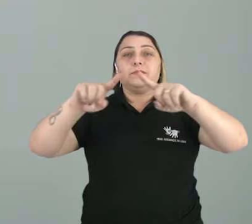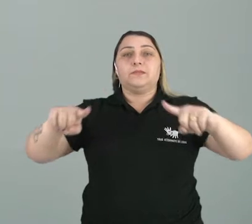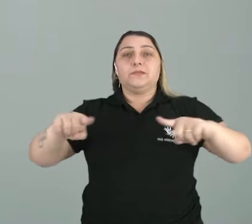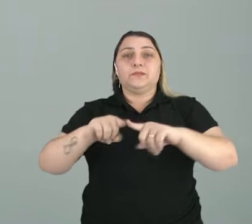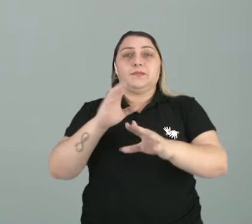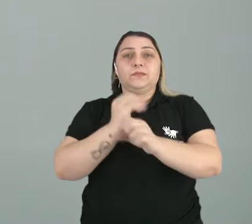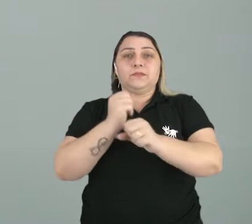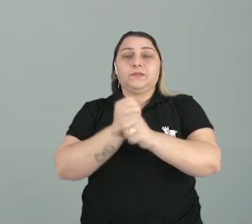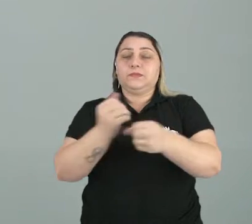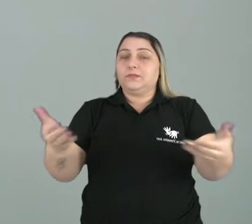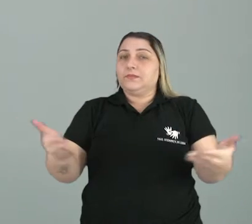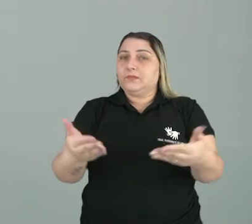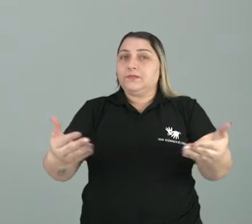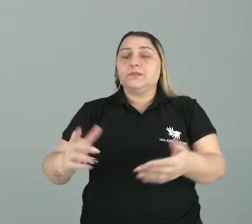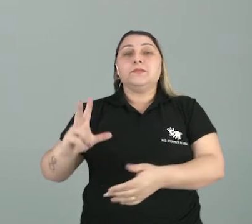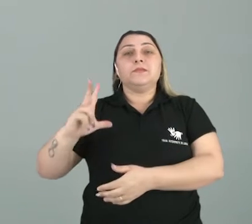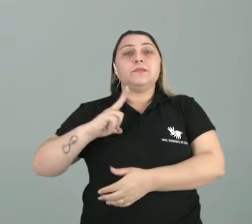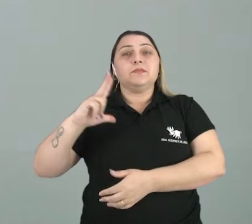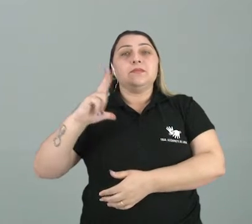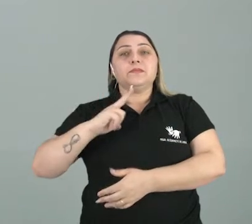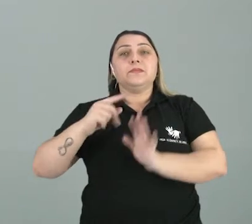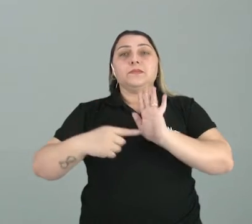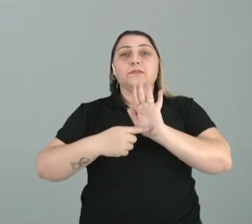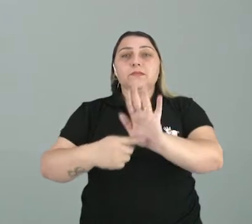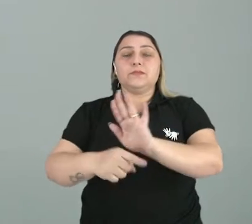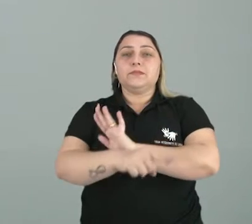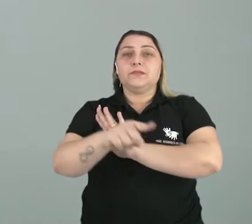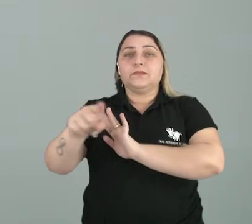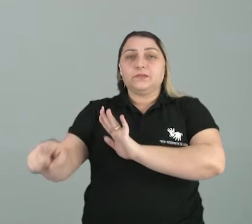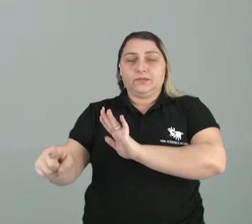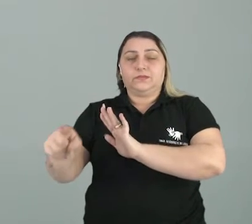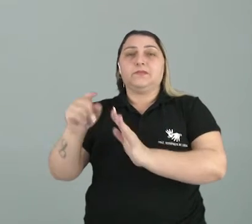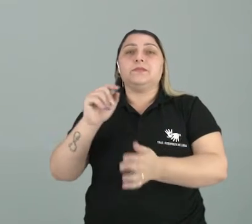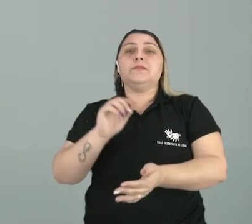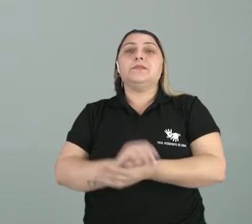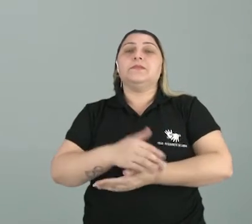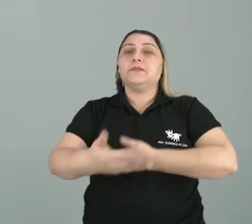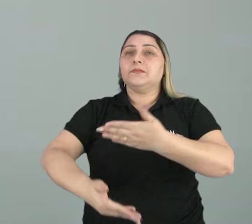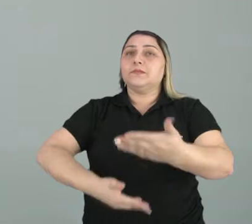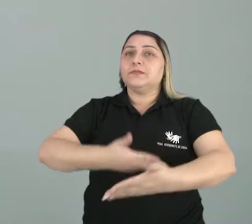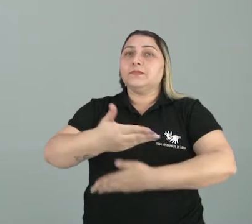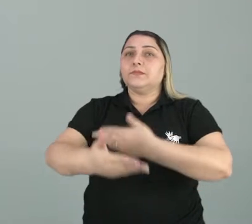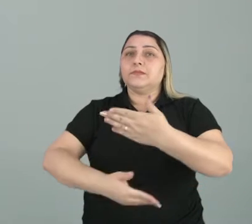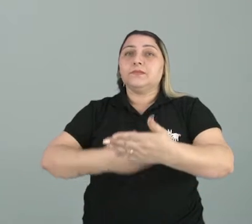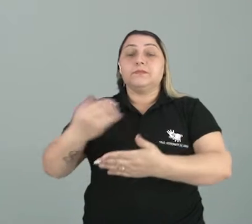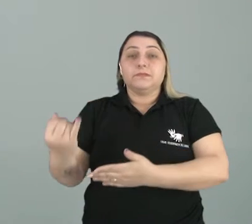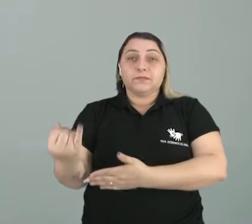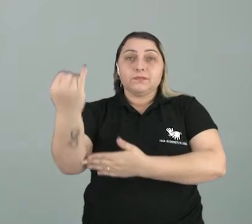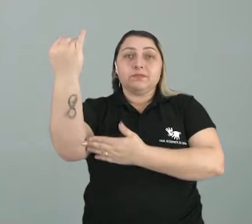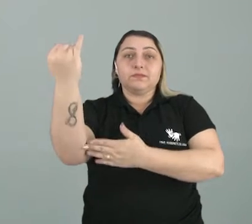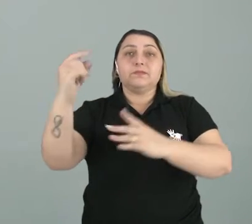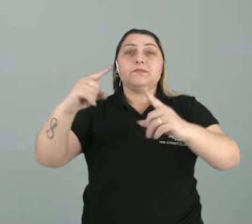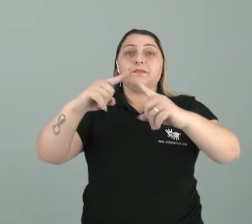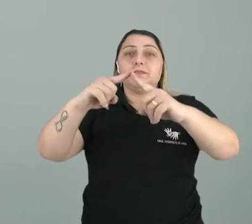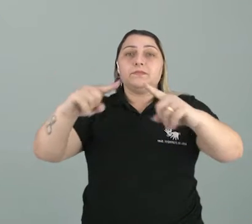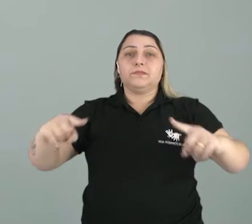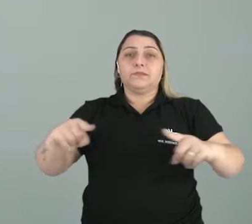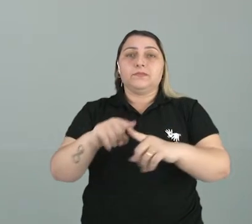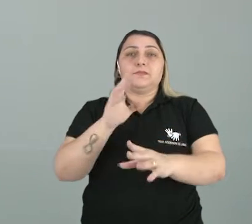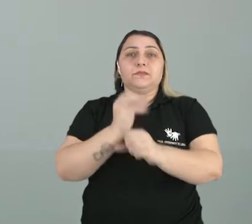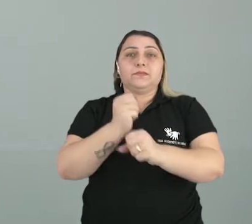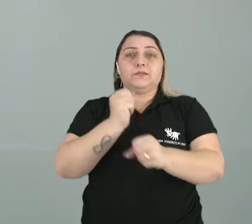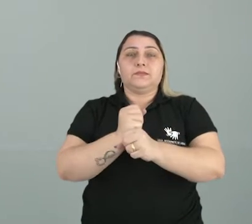E hoje, em particular, vamos apresentar ou destacar a relação fundamental da trigonometria,